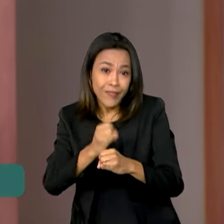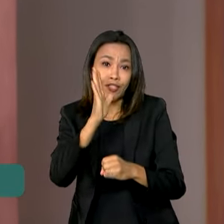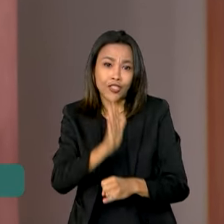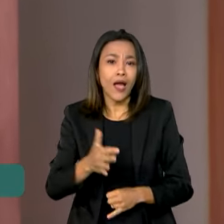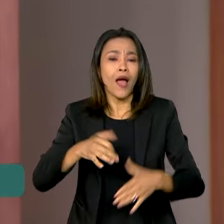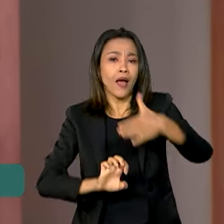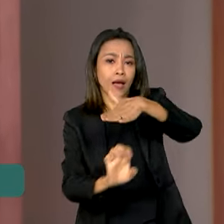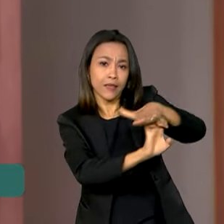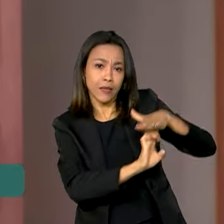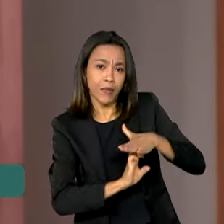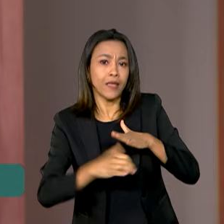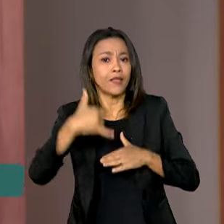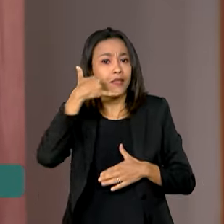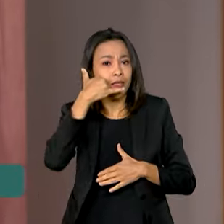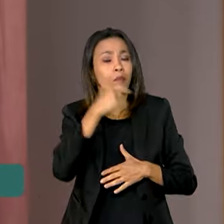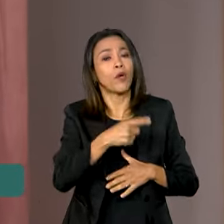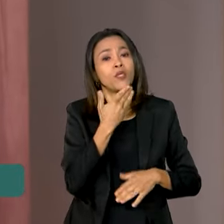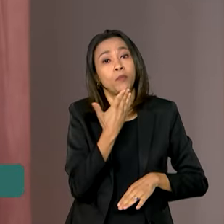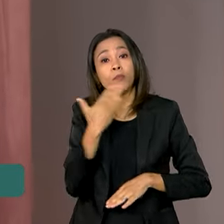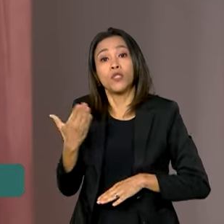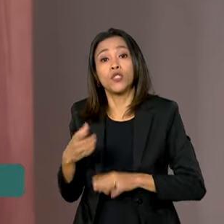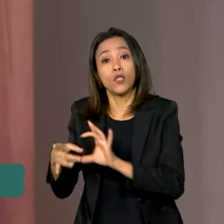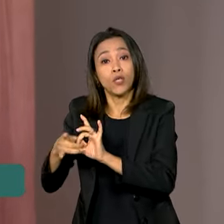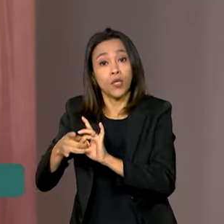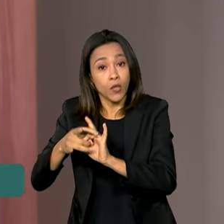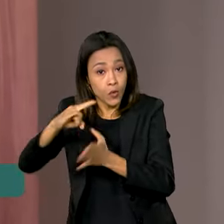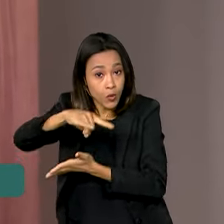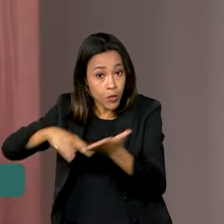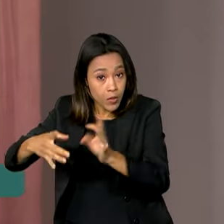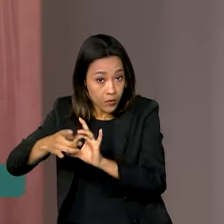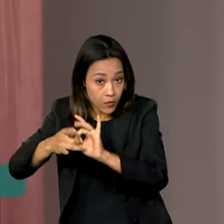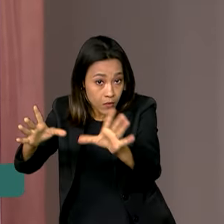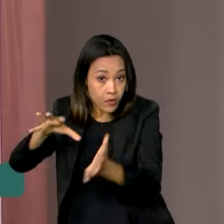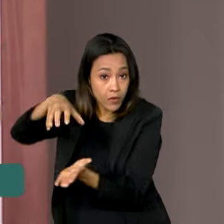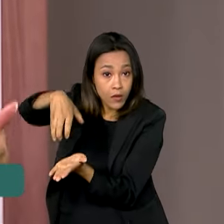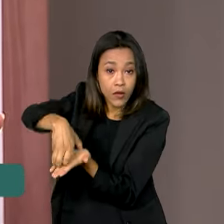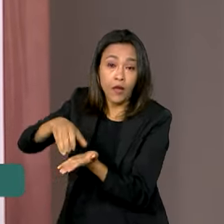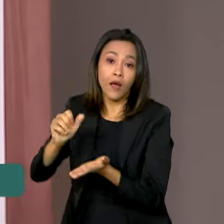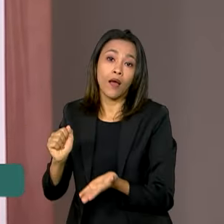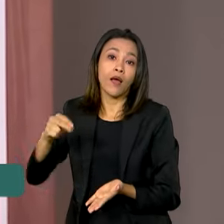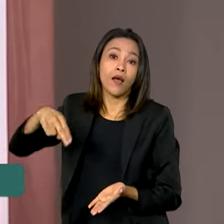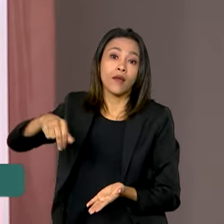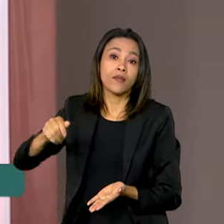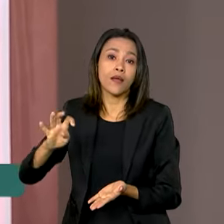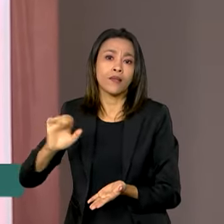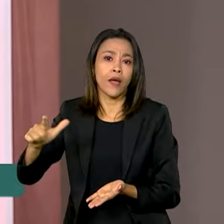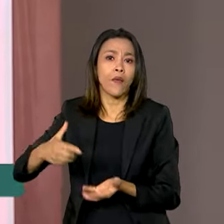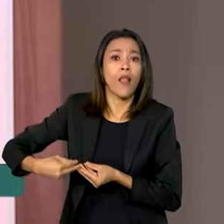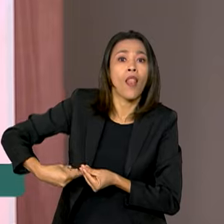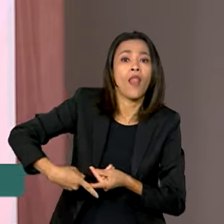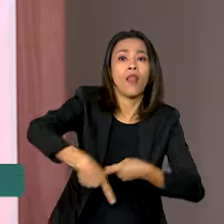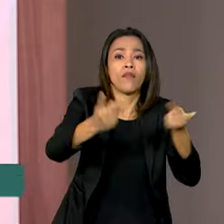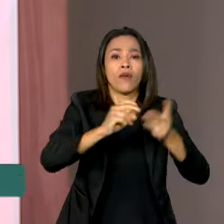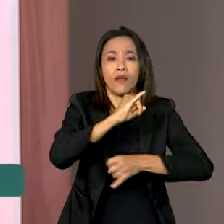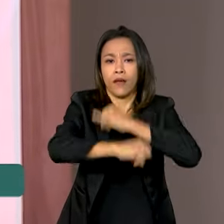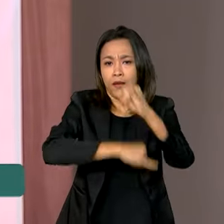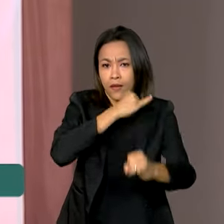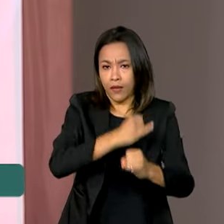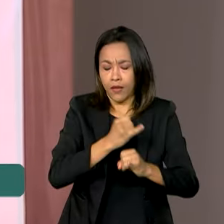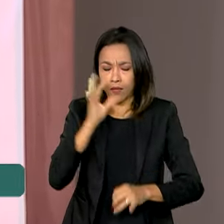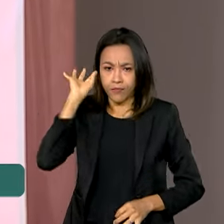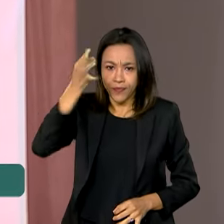o licenciamento na Anatel. Essa tecnologia 5G vai levar internet rápida até mesmo aos locais